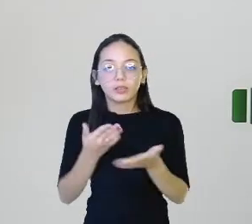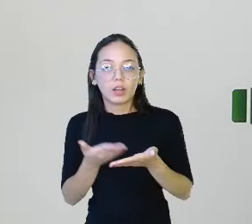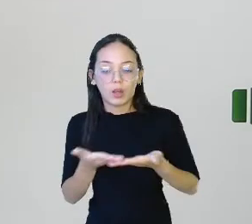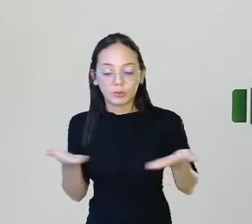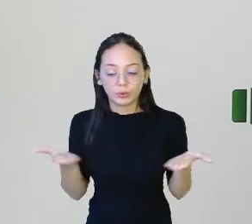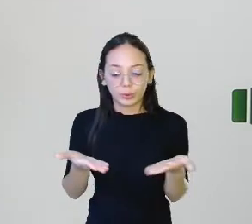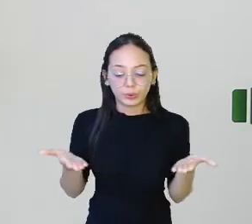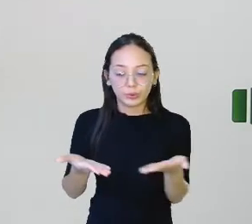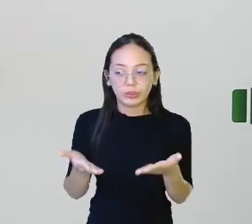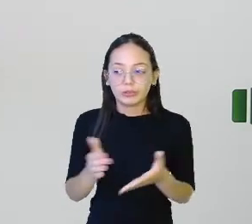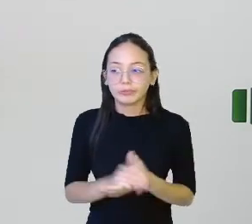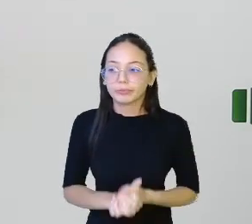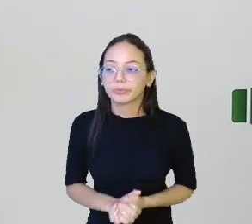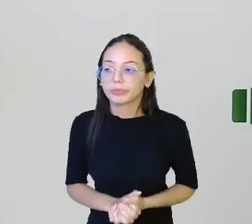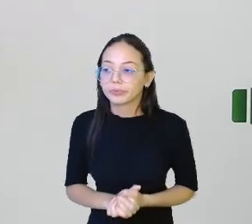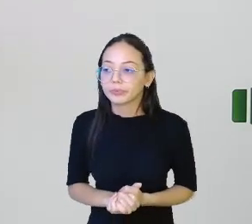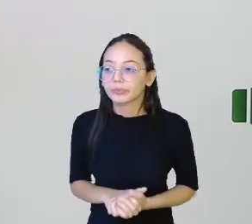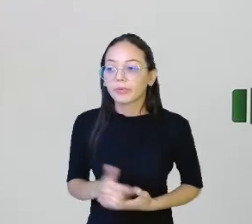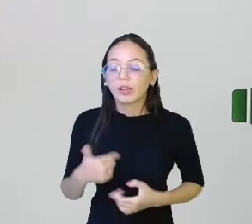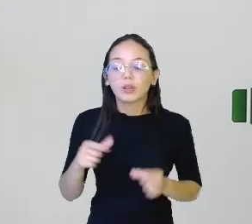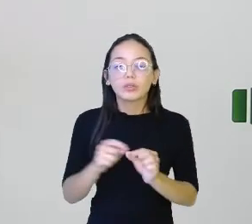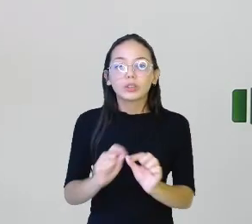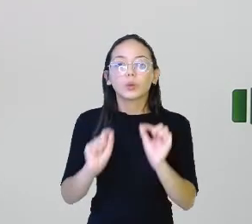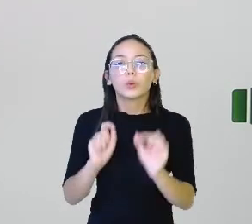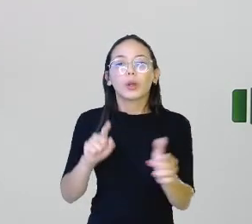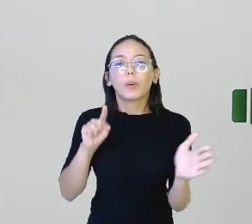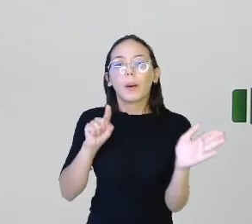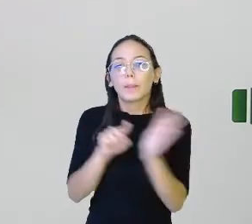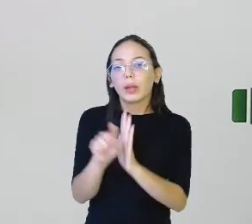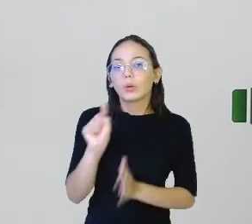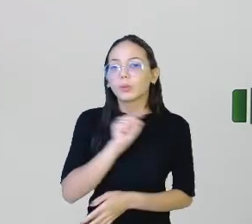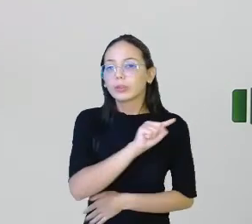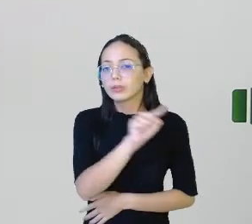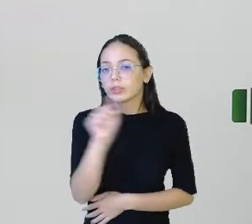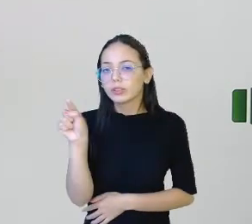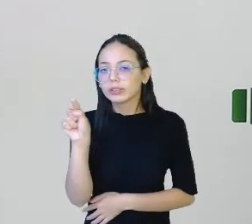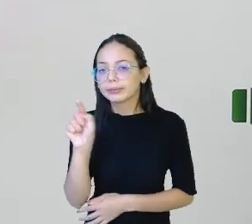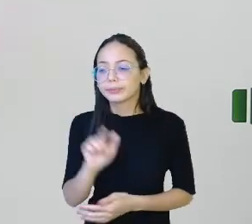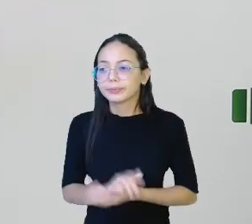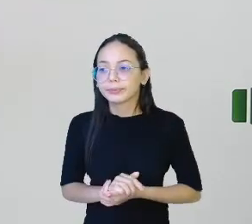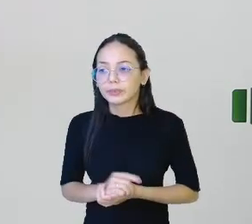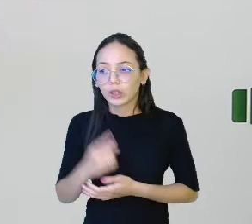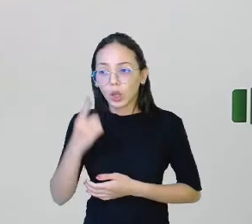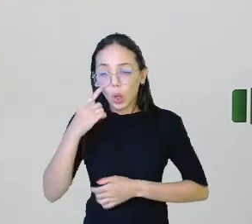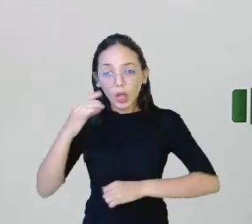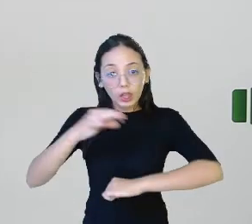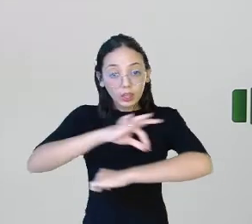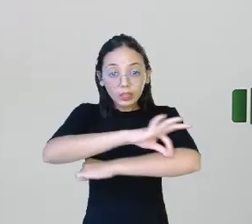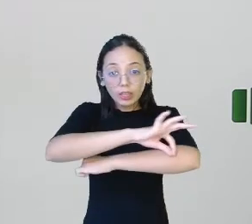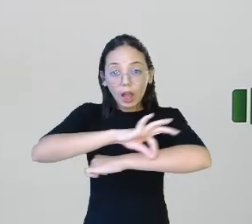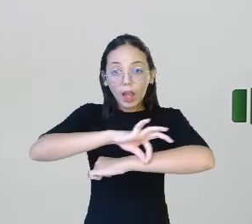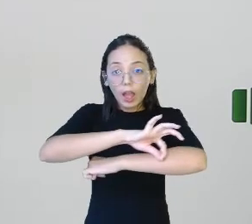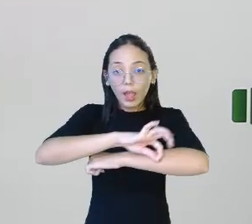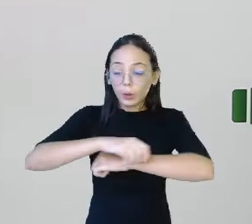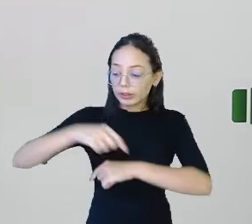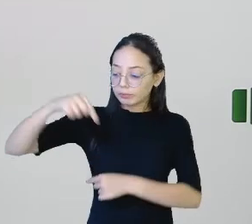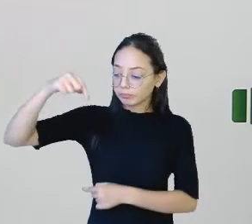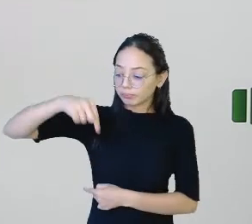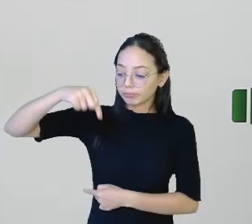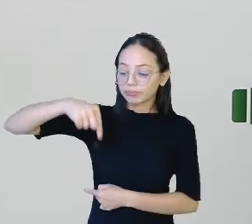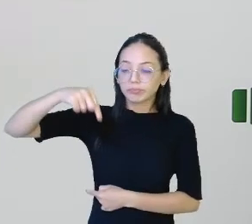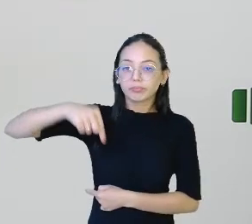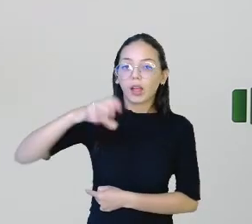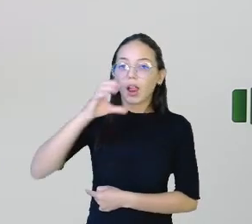hoje. E eu vou fazer uma pergunta para você. Na régua, a seta laranja